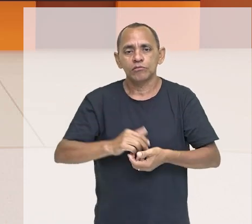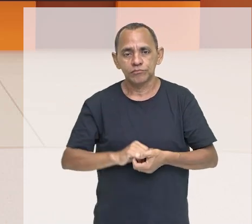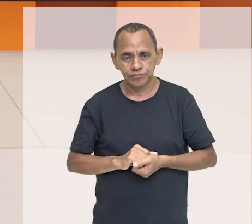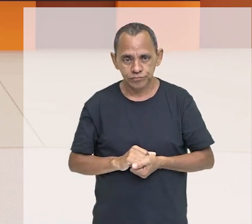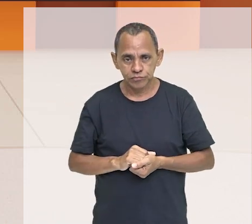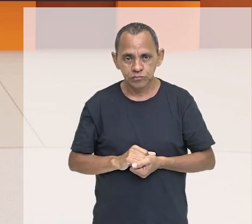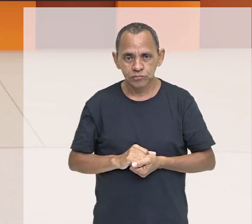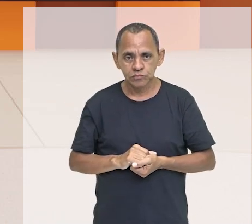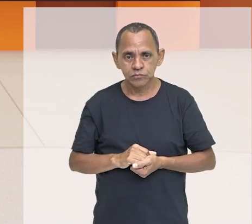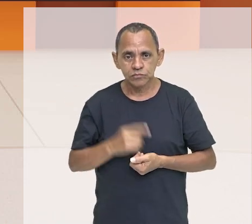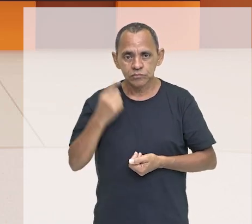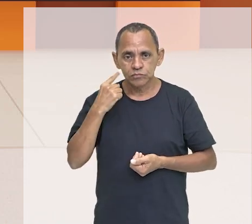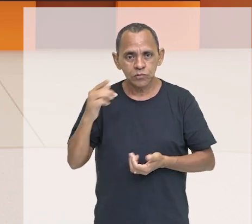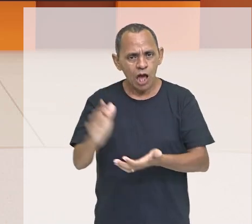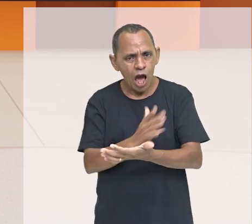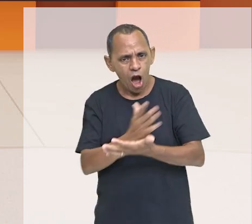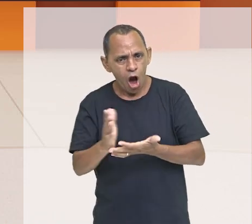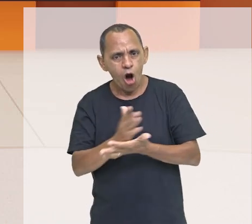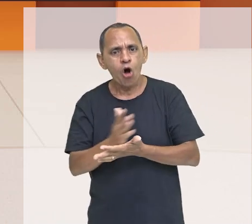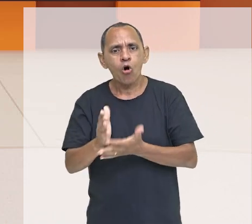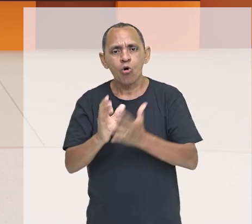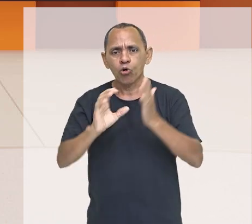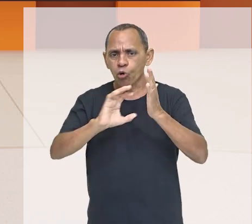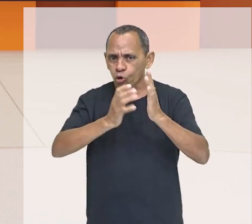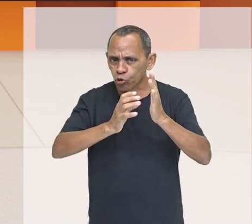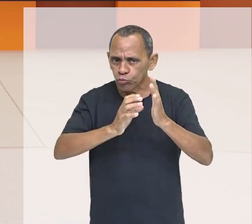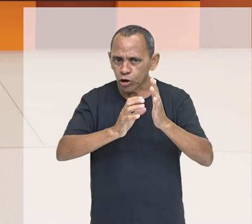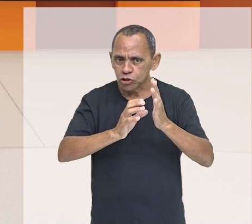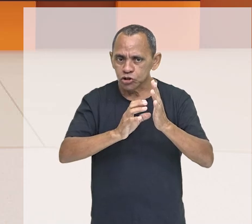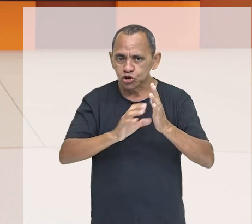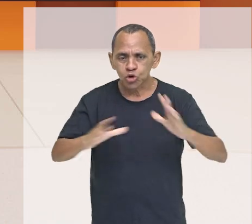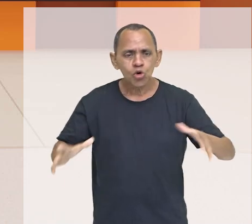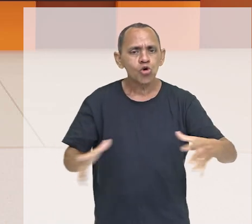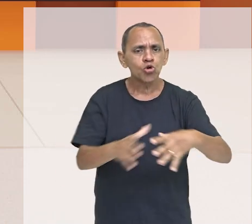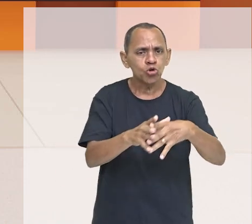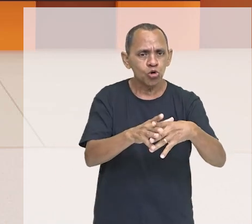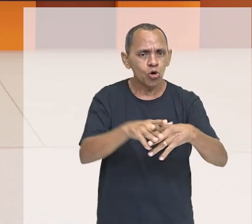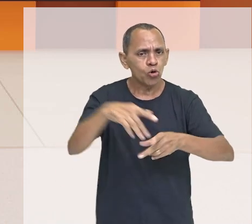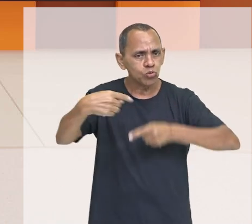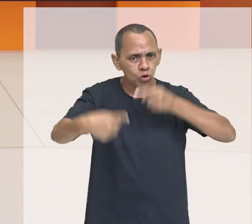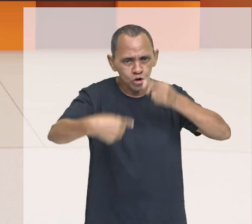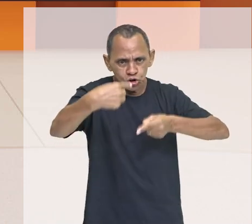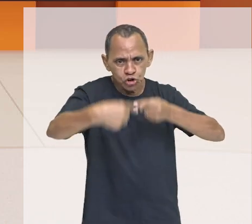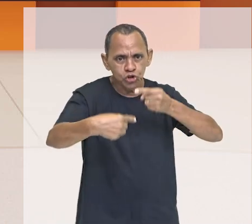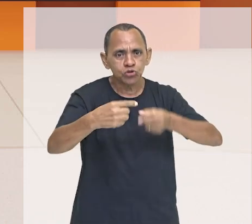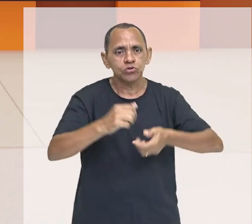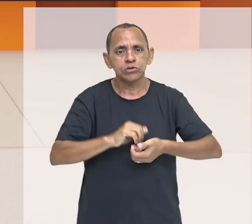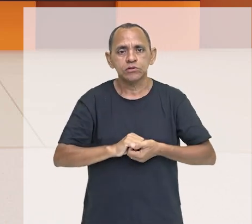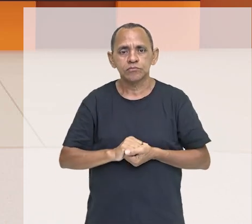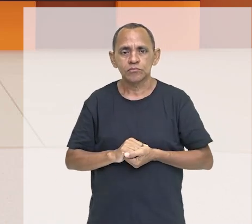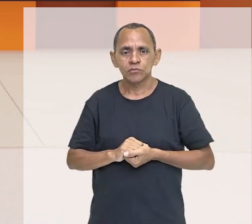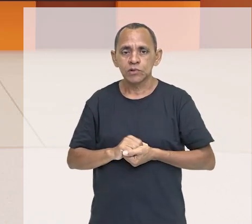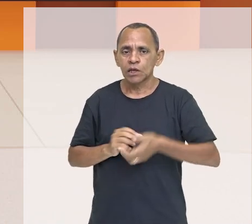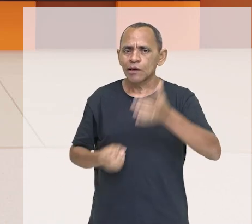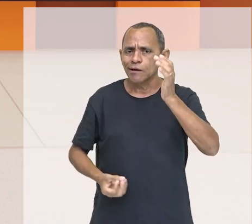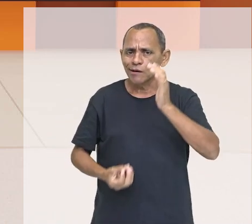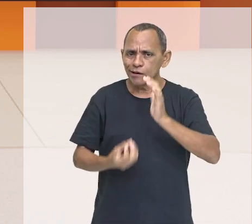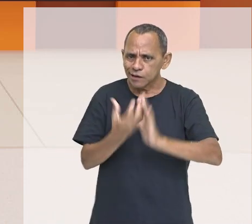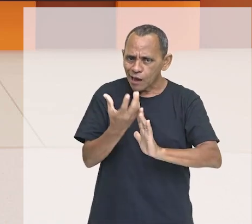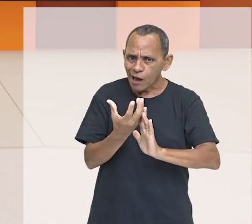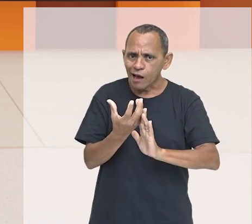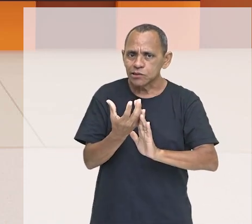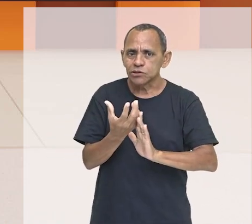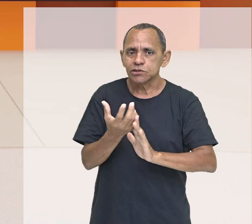alguns partidos, né? Alguns partidos políticos que são criados aqui por nós, não são